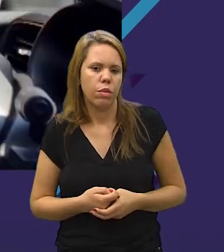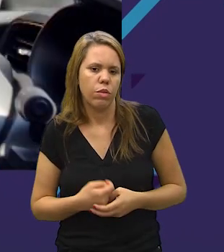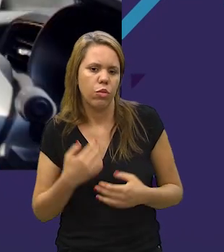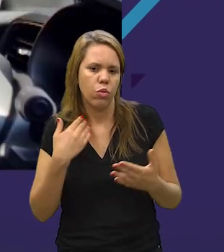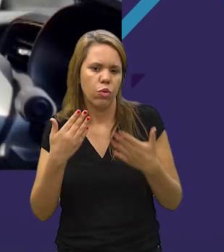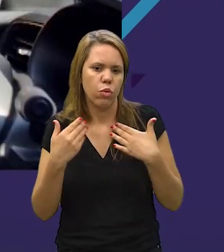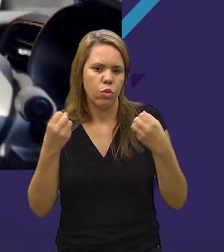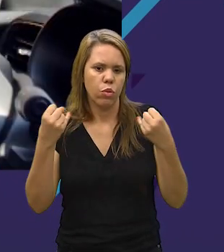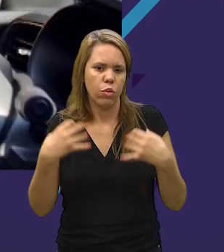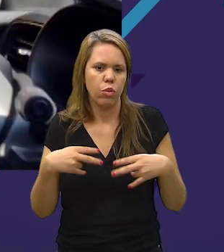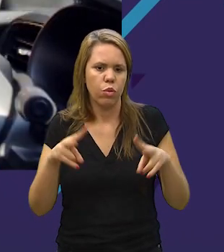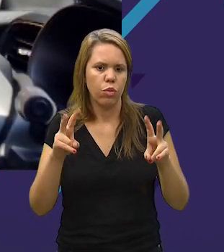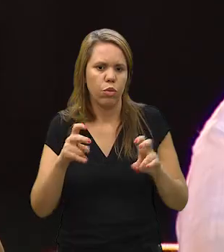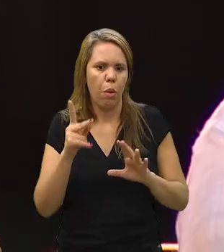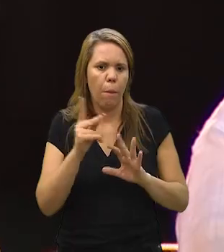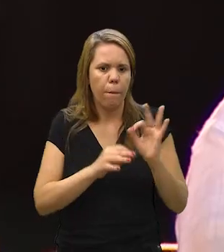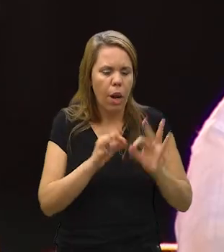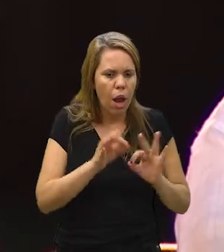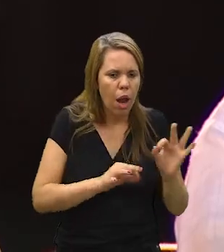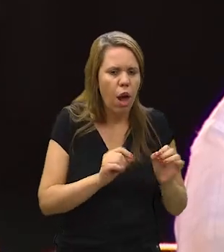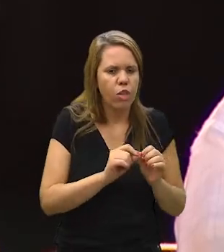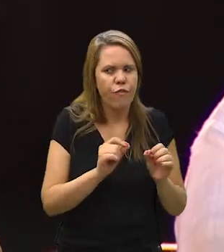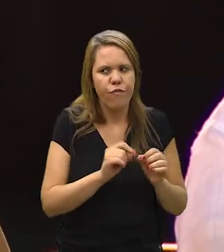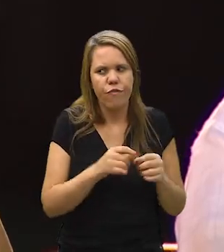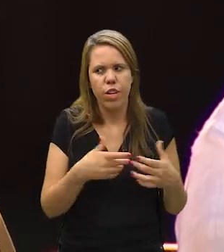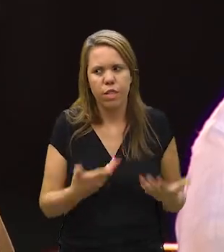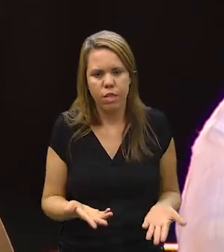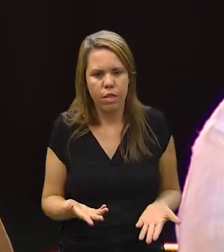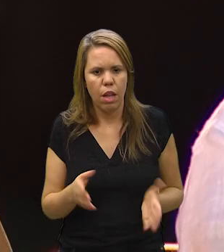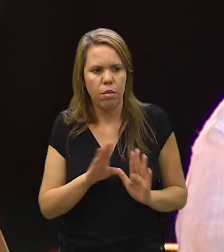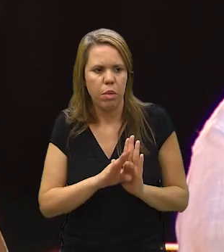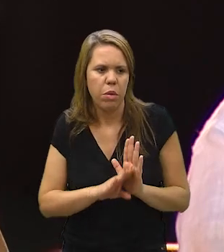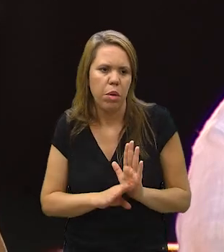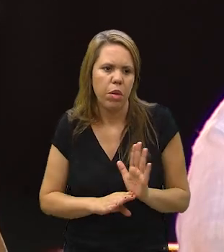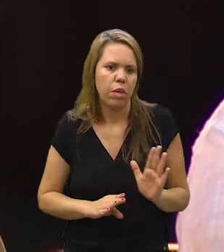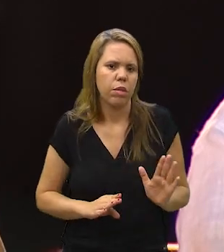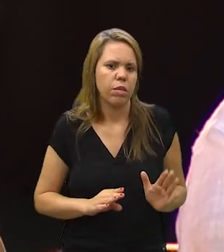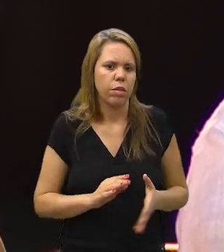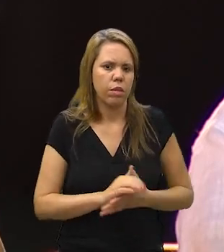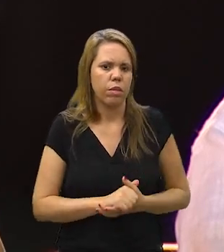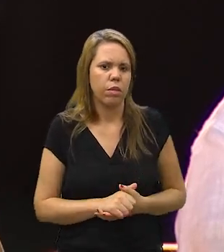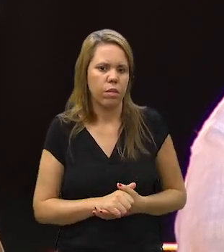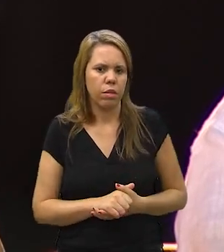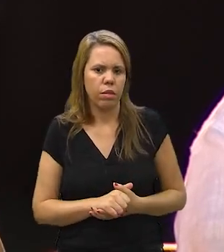estão comentando sobre um plano, né, que eles vão executar. E nessa cena,